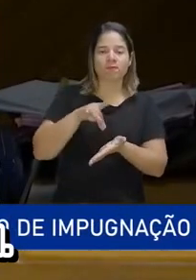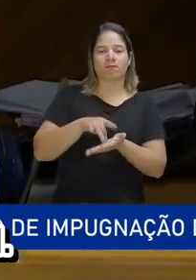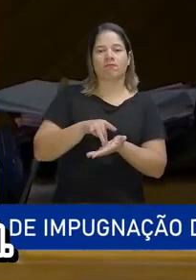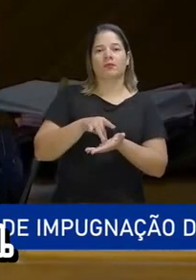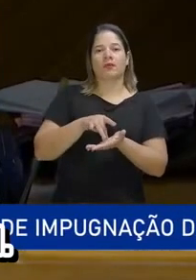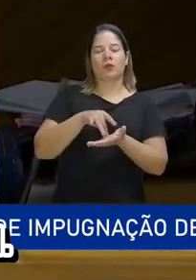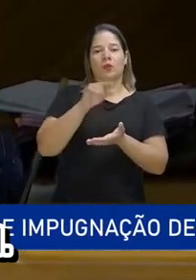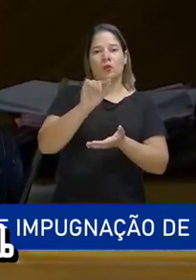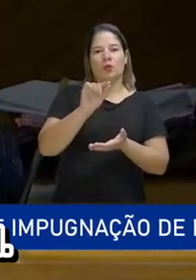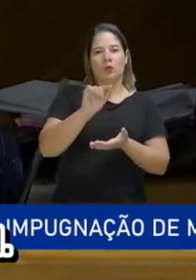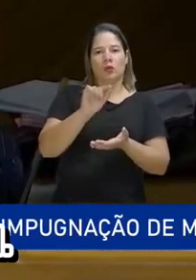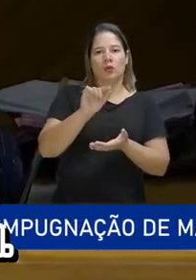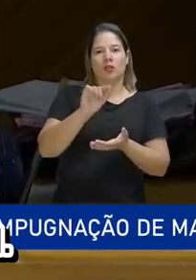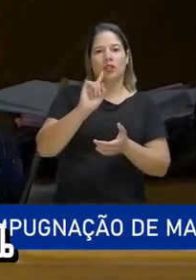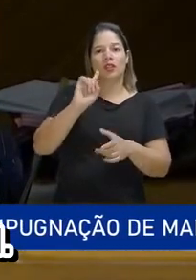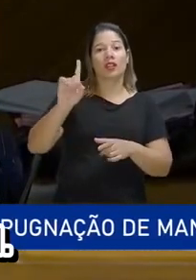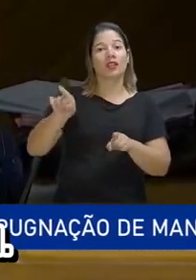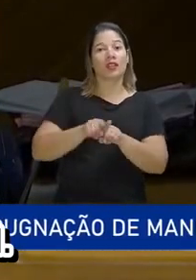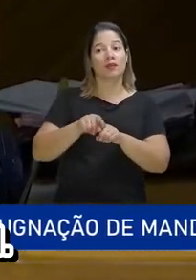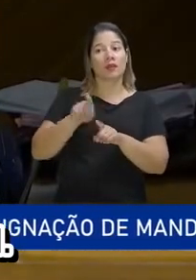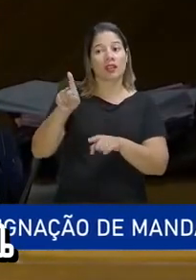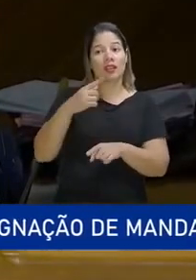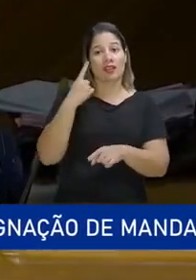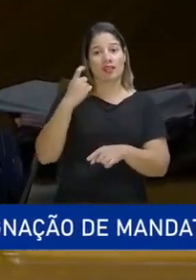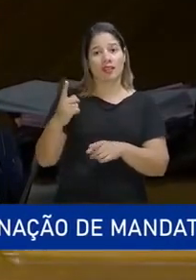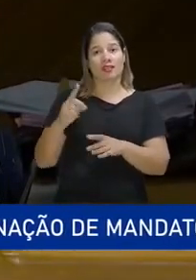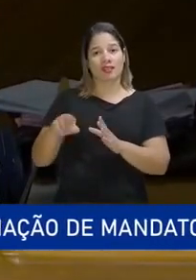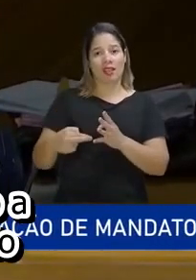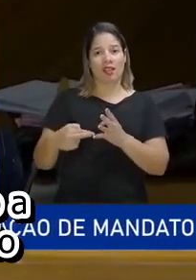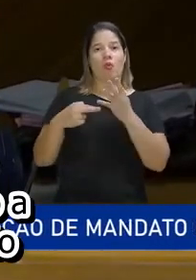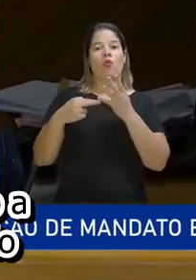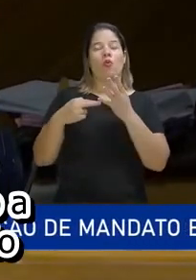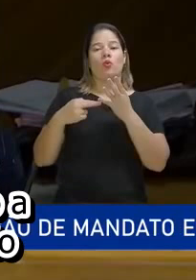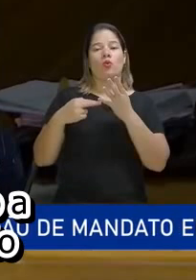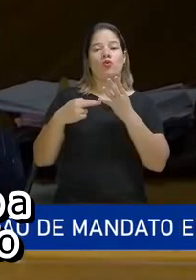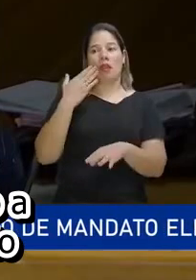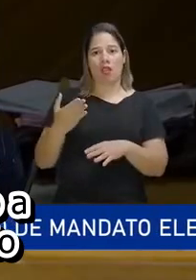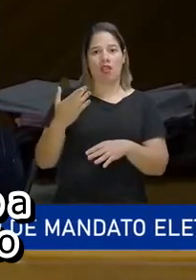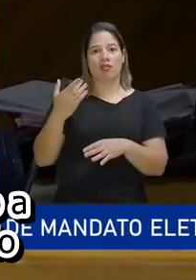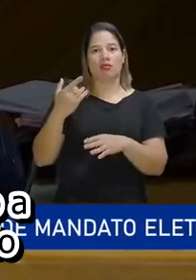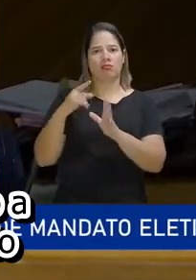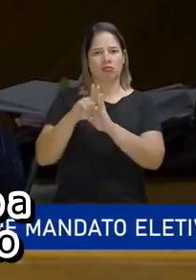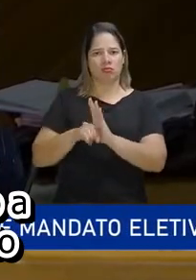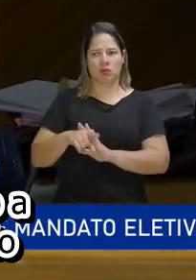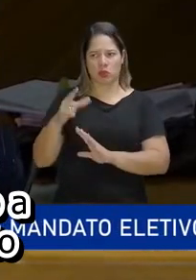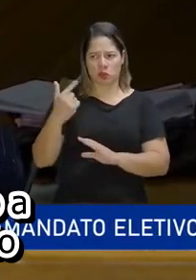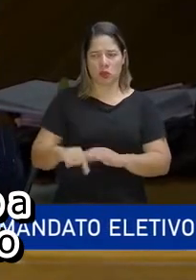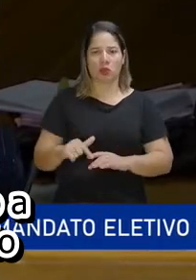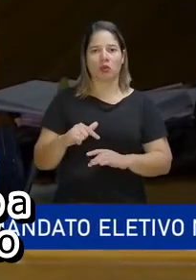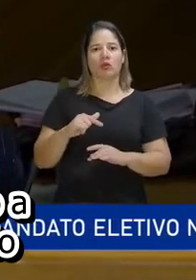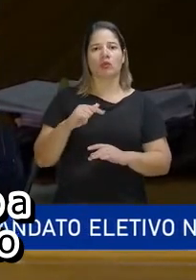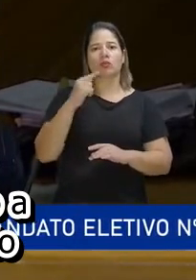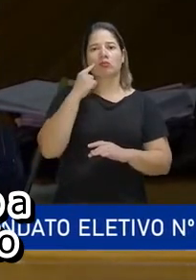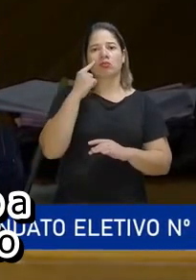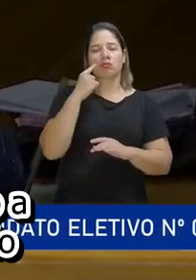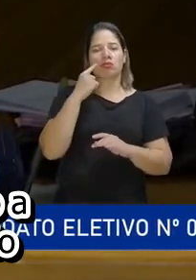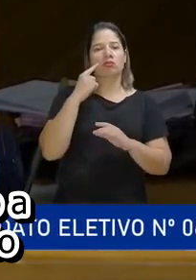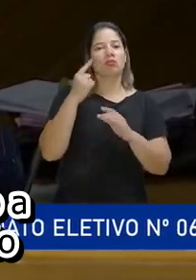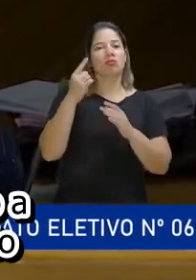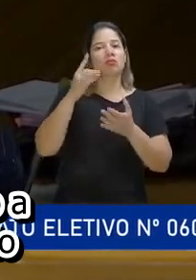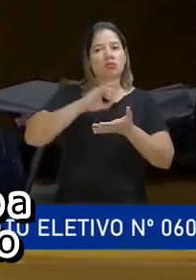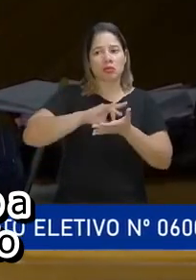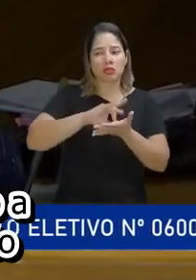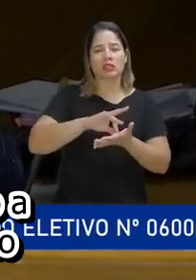com a legitimidade recursal e interesse recursal. Estamos tratando de agravos regimentais, então a